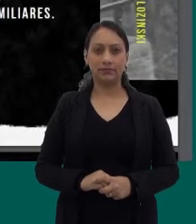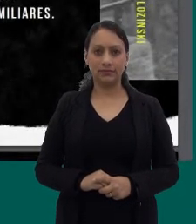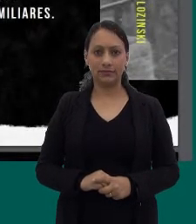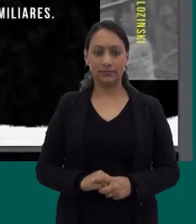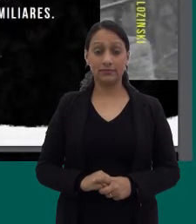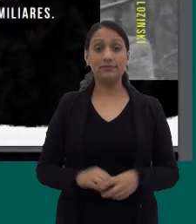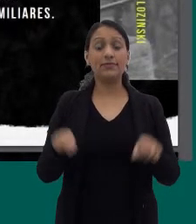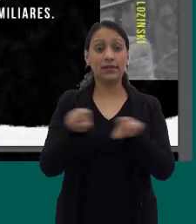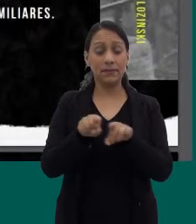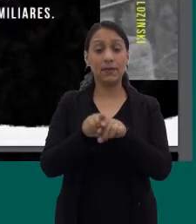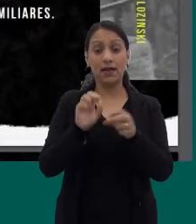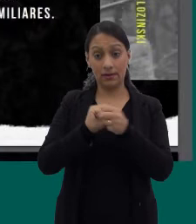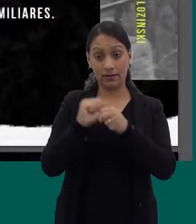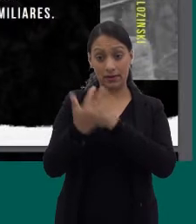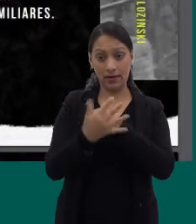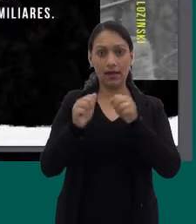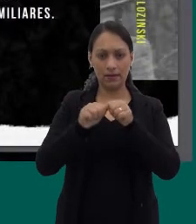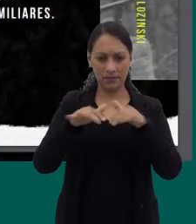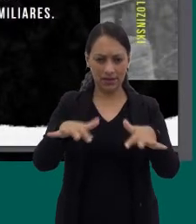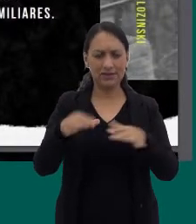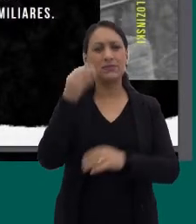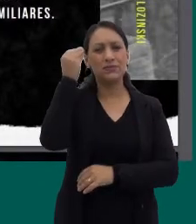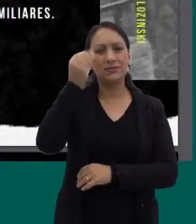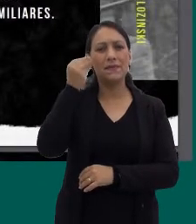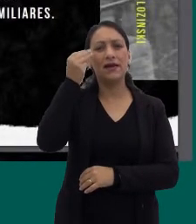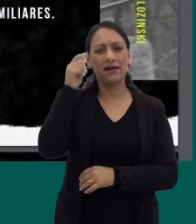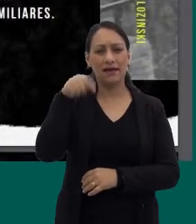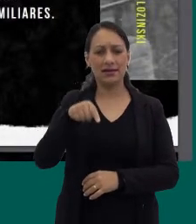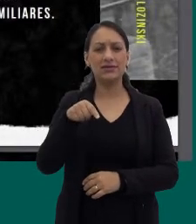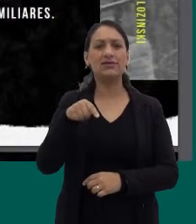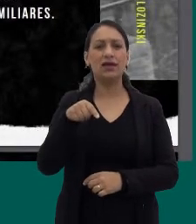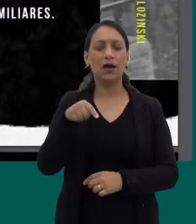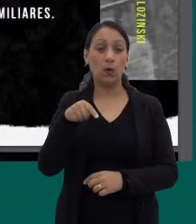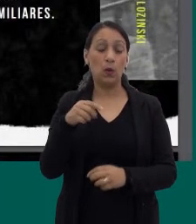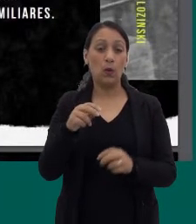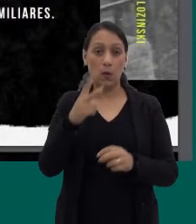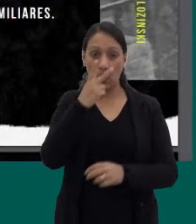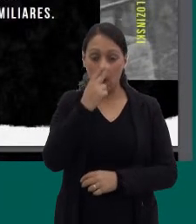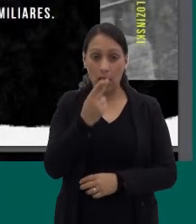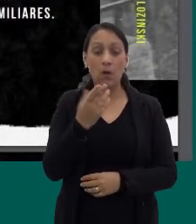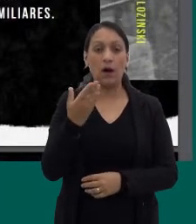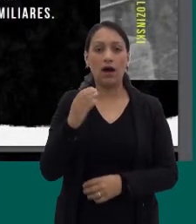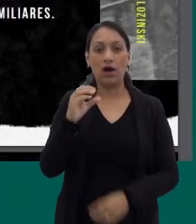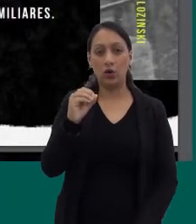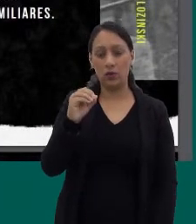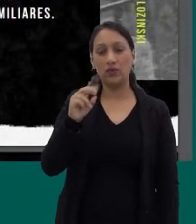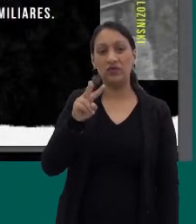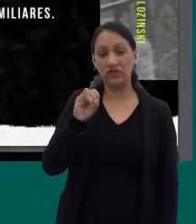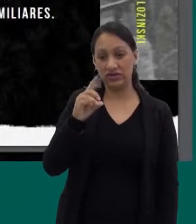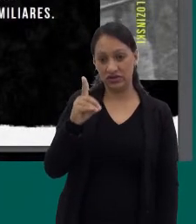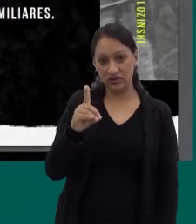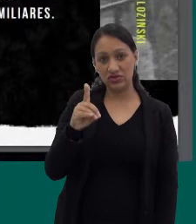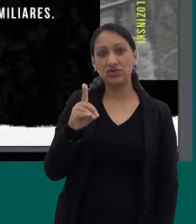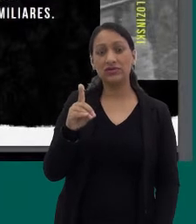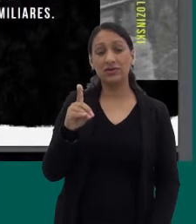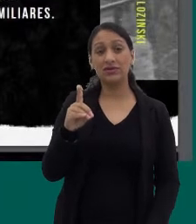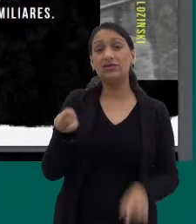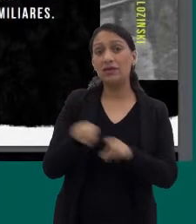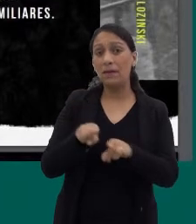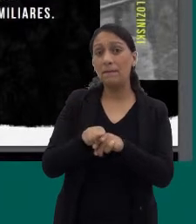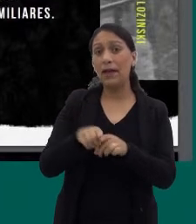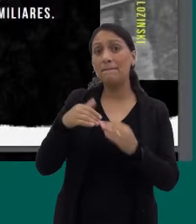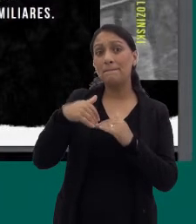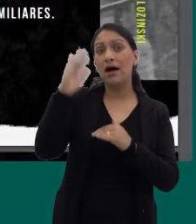E a pandemia, né? A experiência de uma pandemia como a Covid-19, ela pode gerar uma frequência maior de